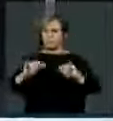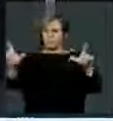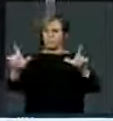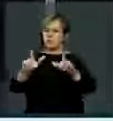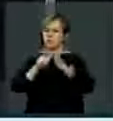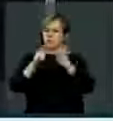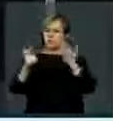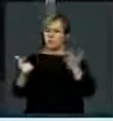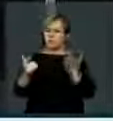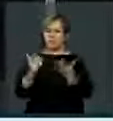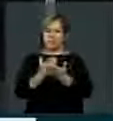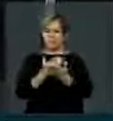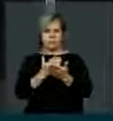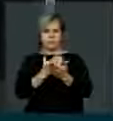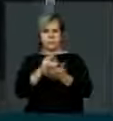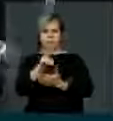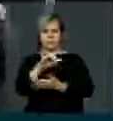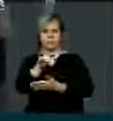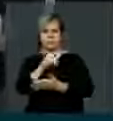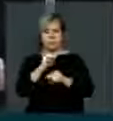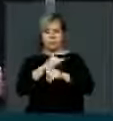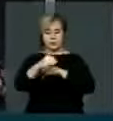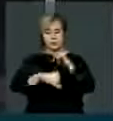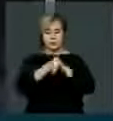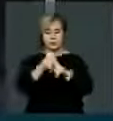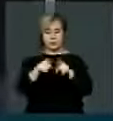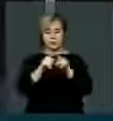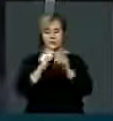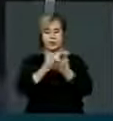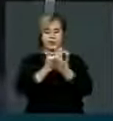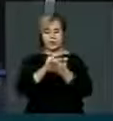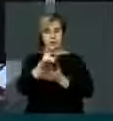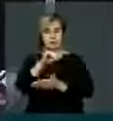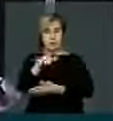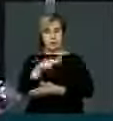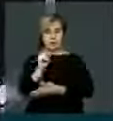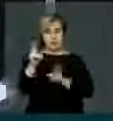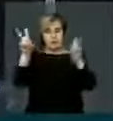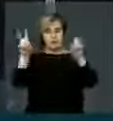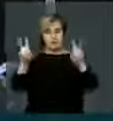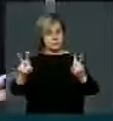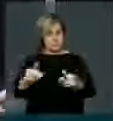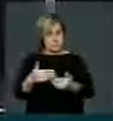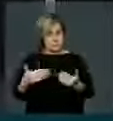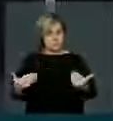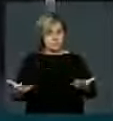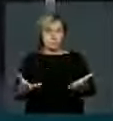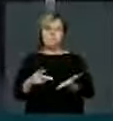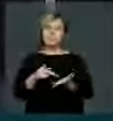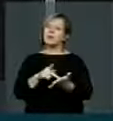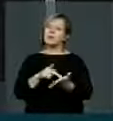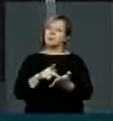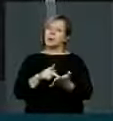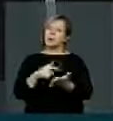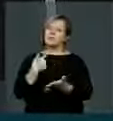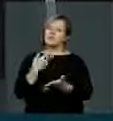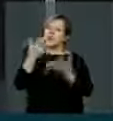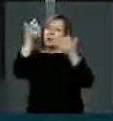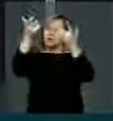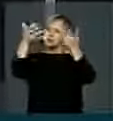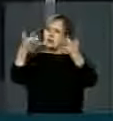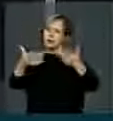pela pela veja online ou pela revista Veja matérias essas que na verdade nós queremos aqui